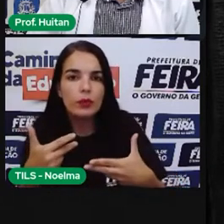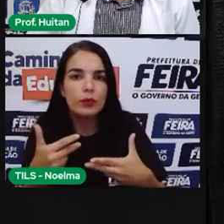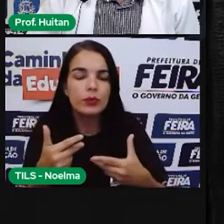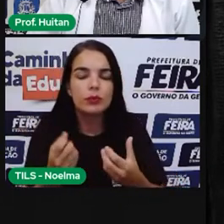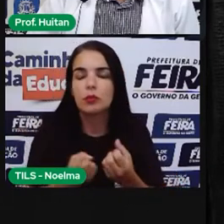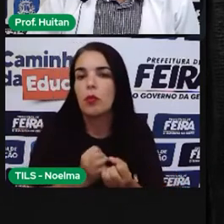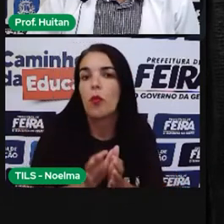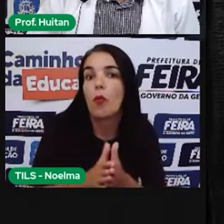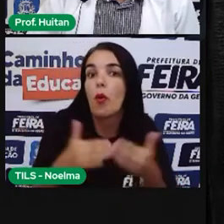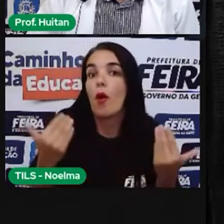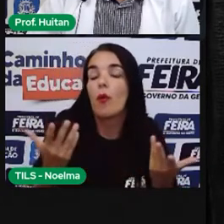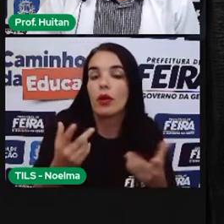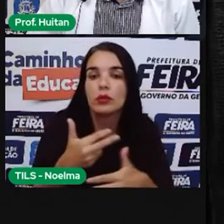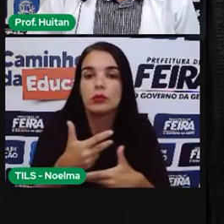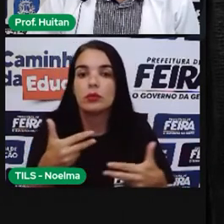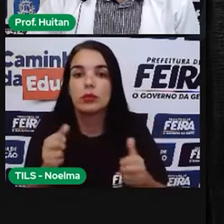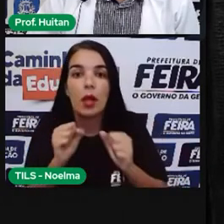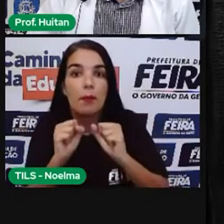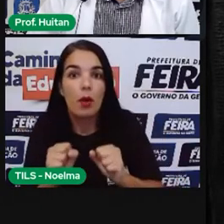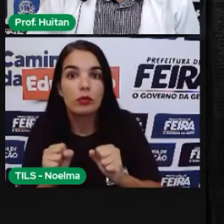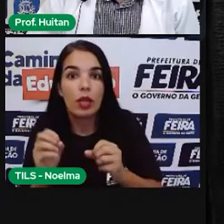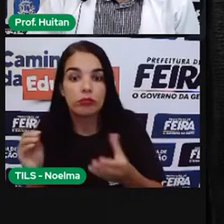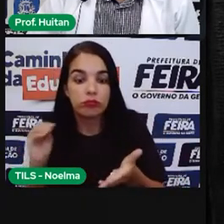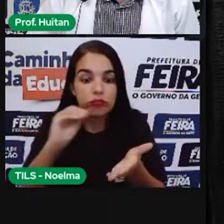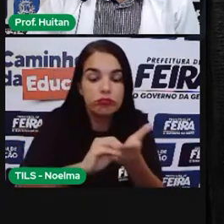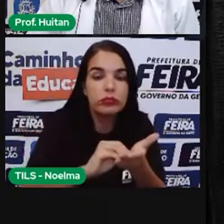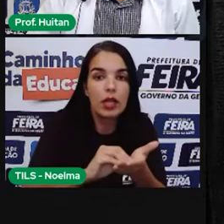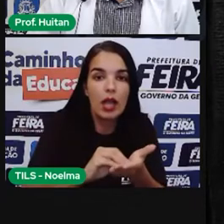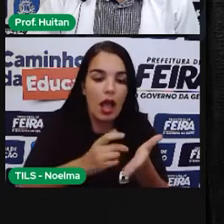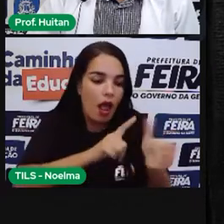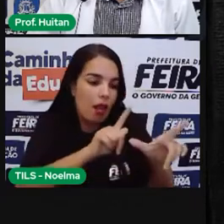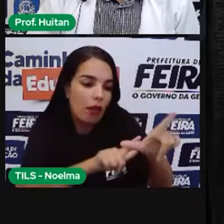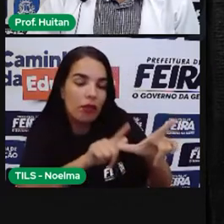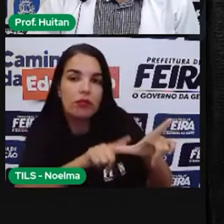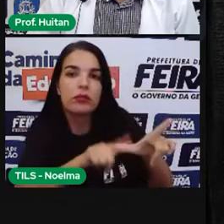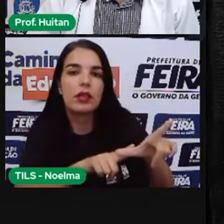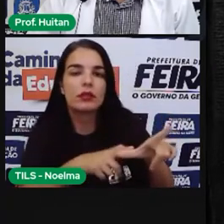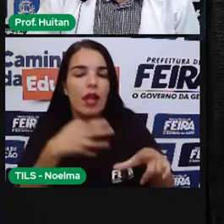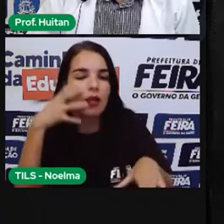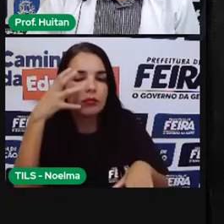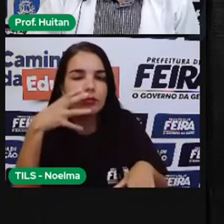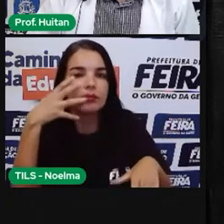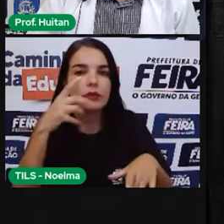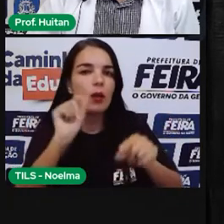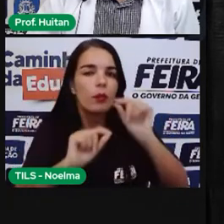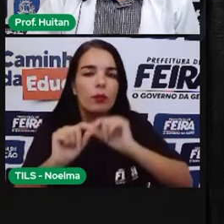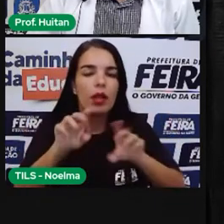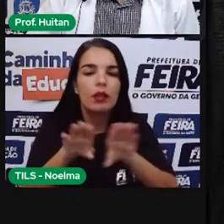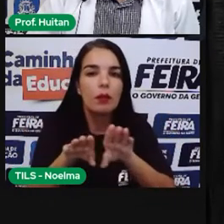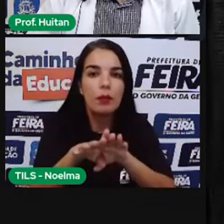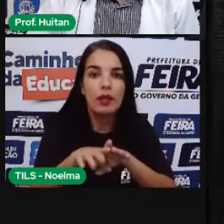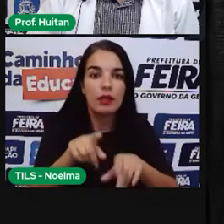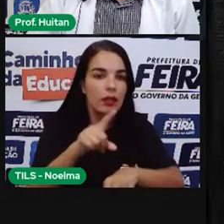os elementos que compõem essa música, né, na execução dela.